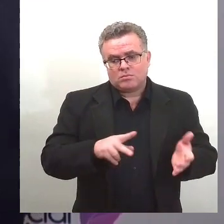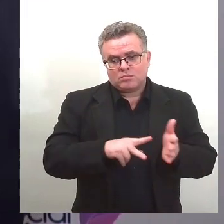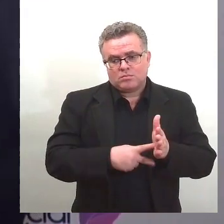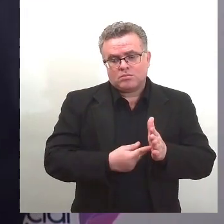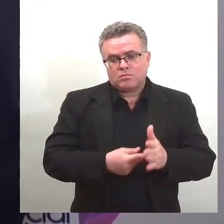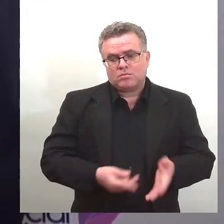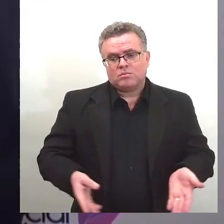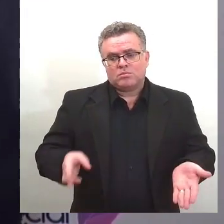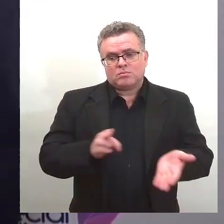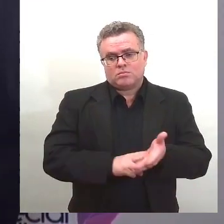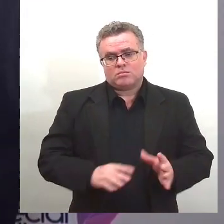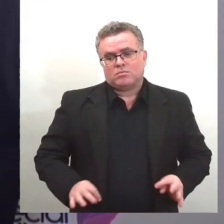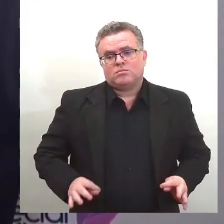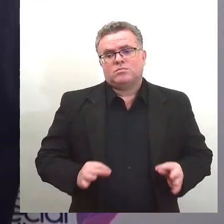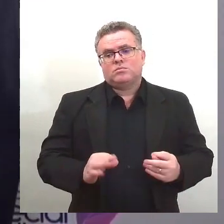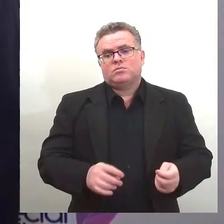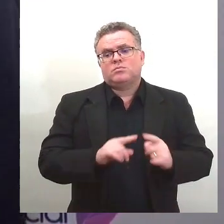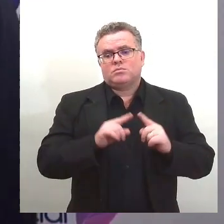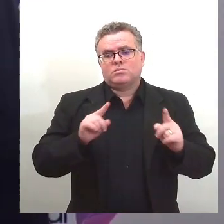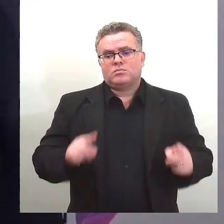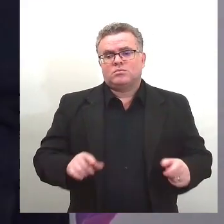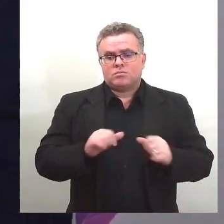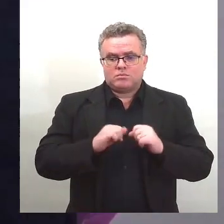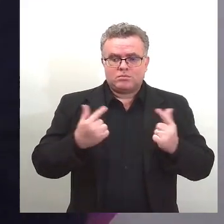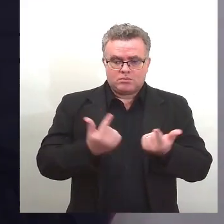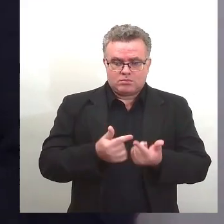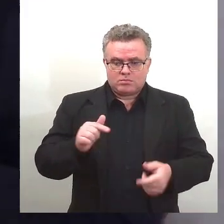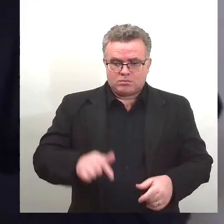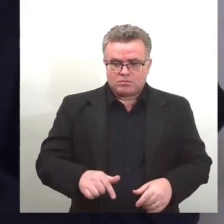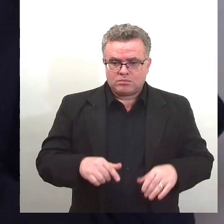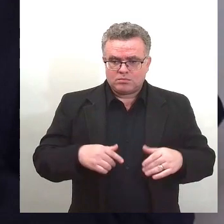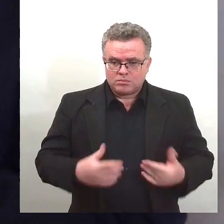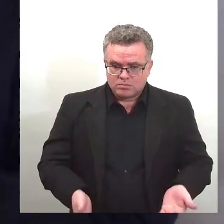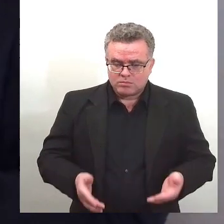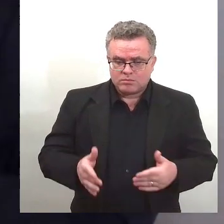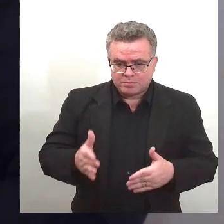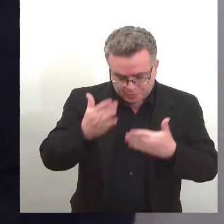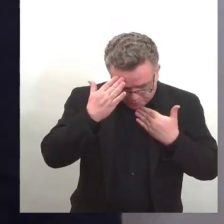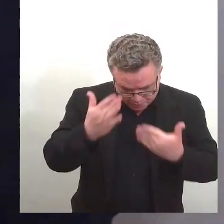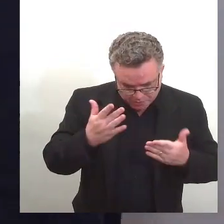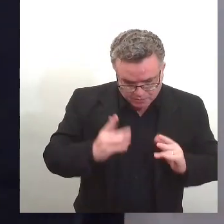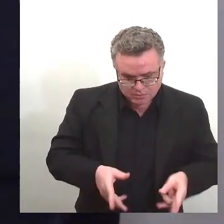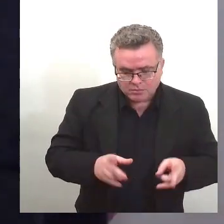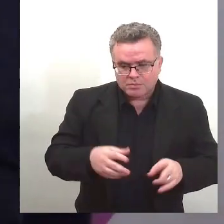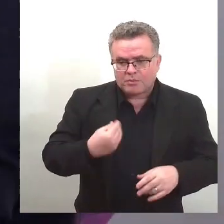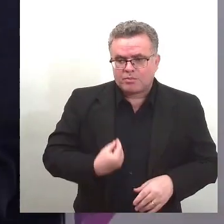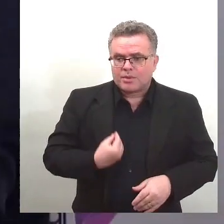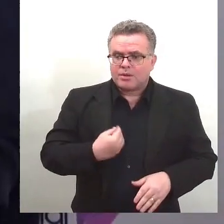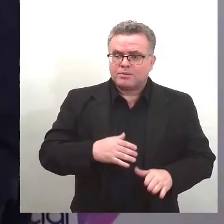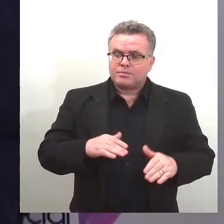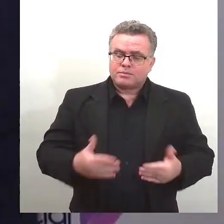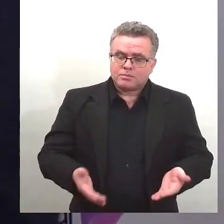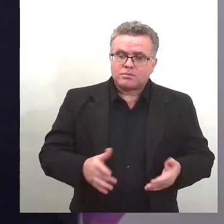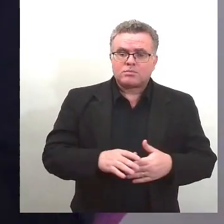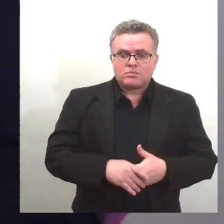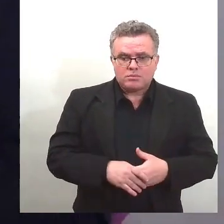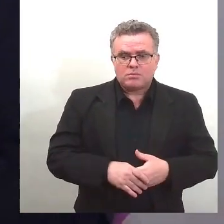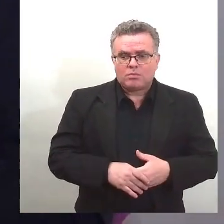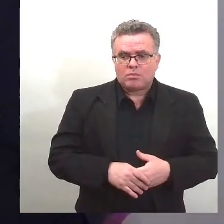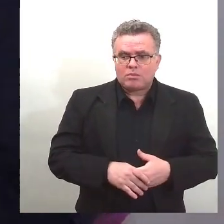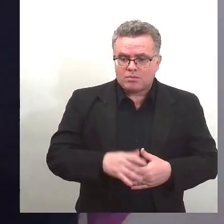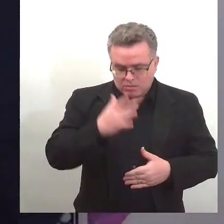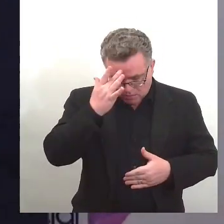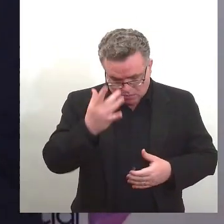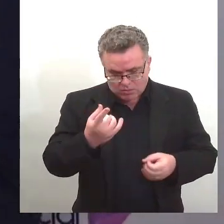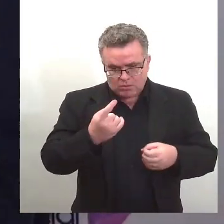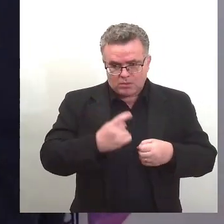os servidores em assembleia realizada no último sábado. Deputado, muito obrigado pela sua participação direto do plenário e até amanhã, porque amanhã promete ser um